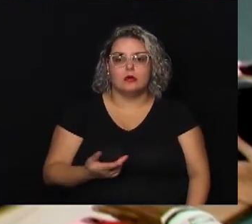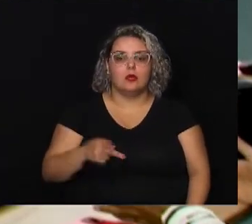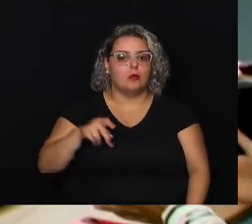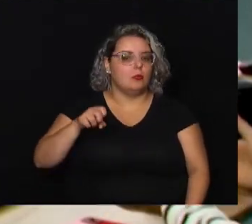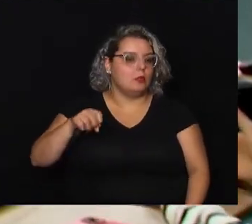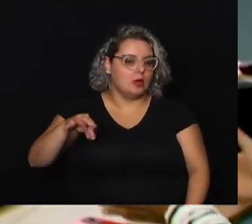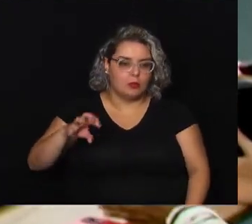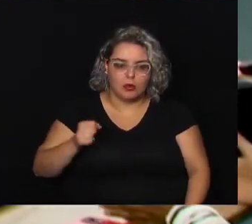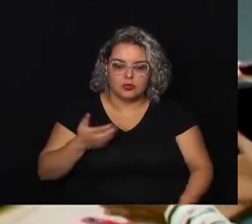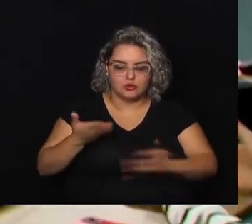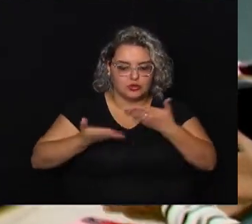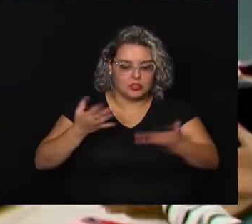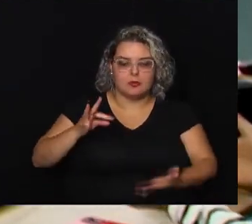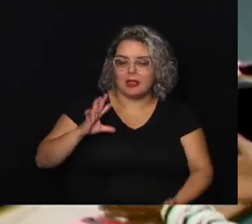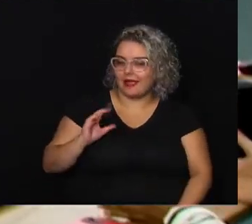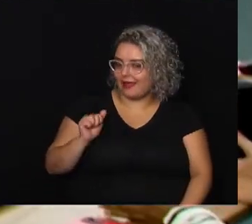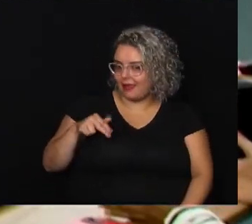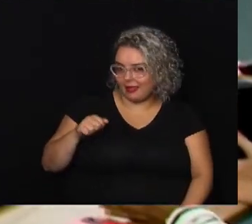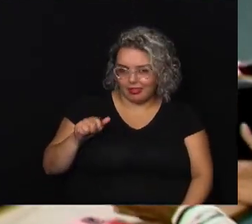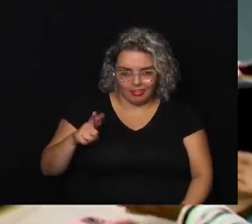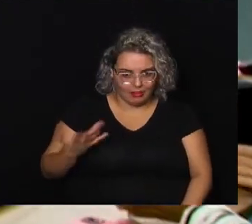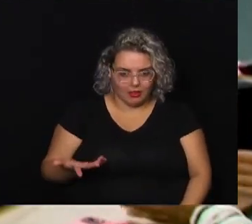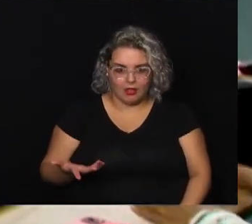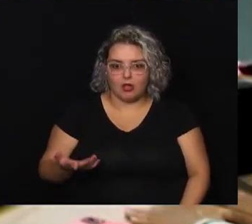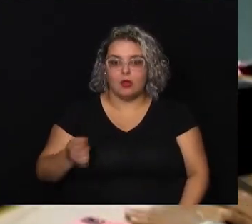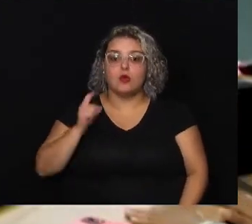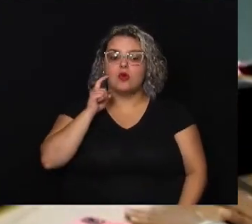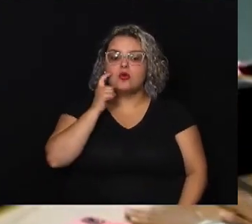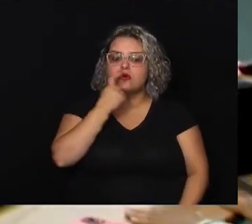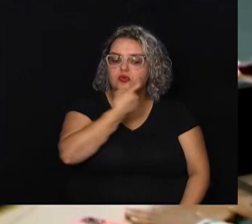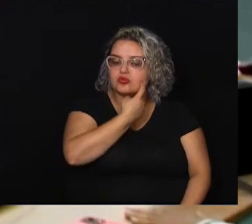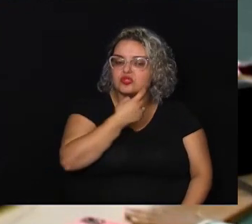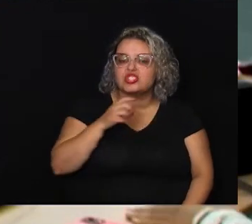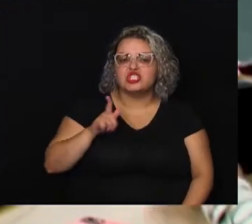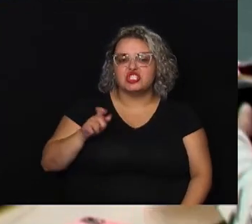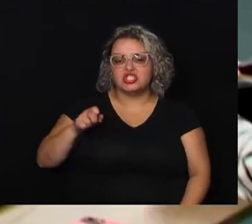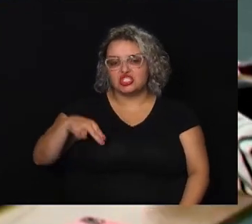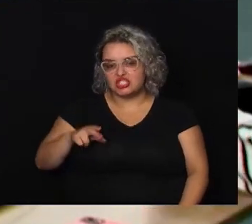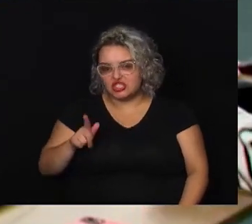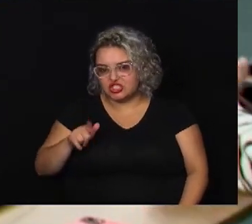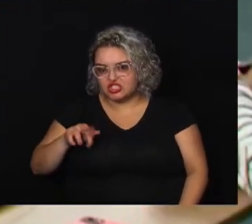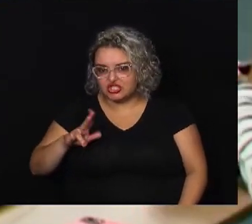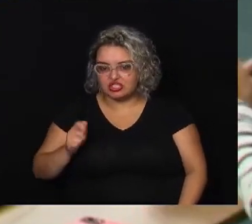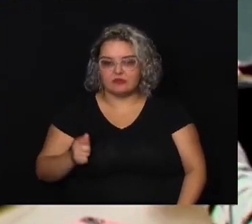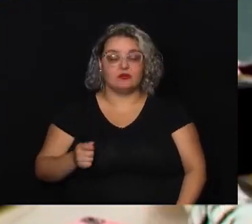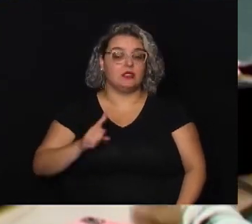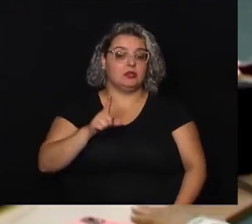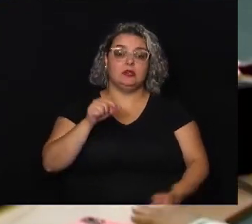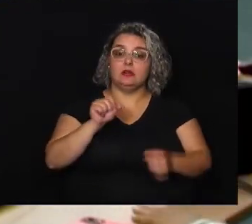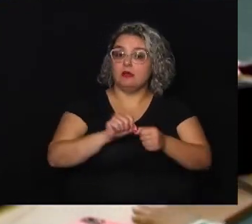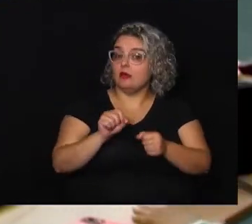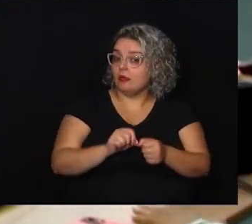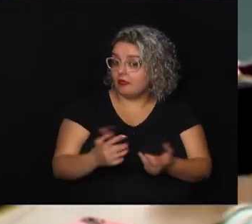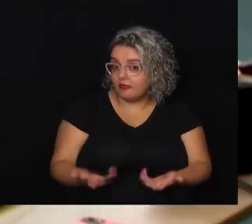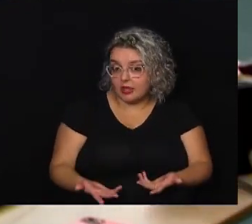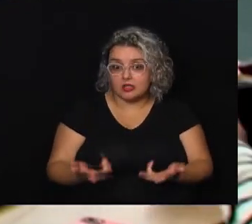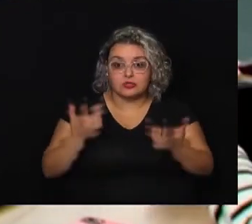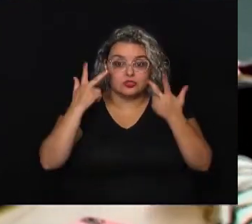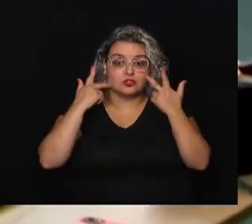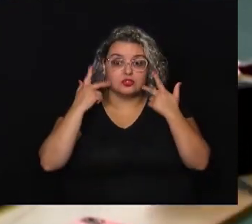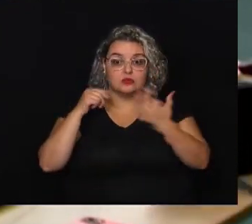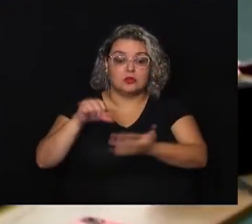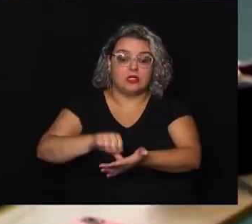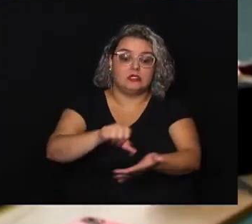de canal, um tratamento de gengiva, algo mais elaborado, que não se faz normalmente nas